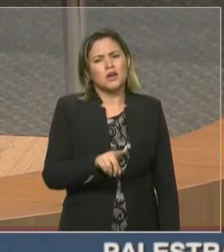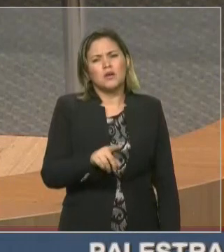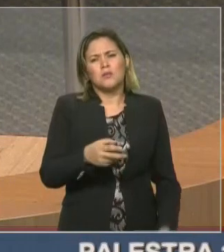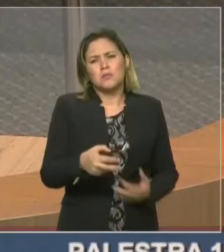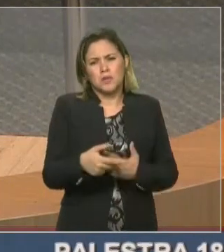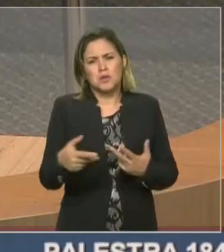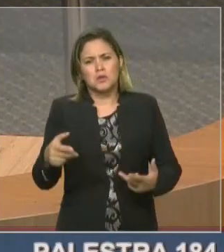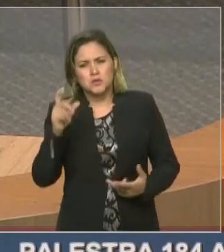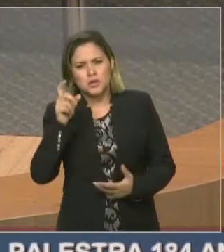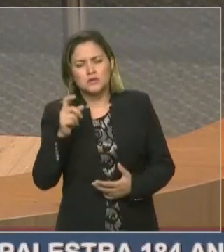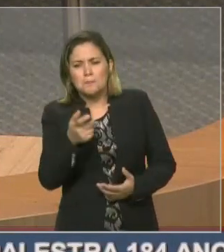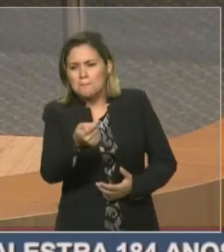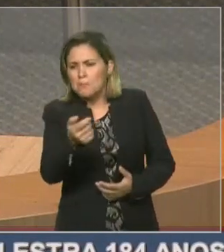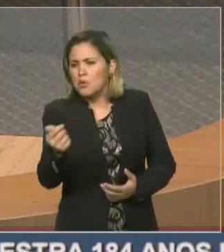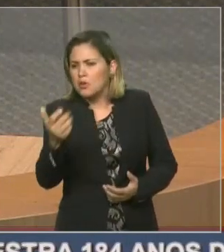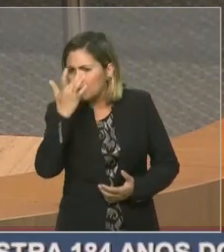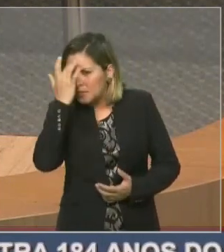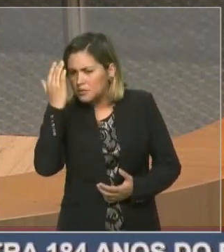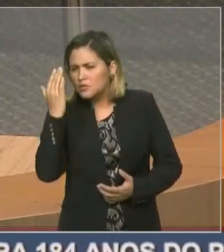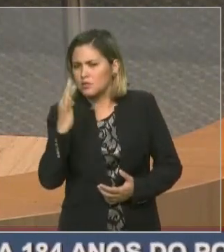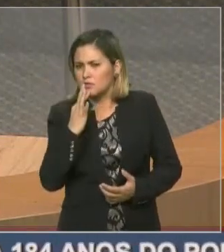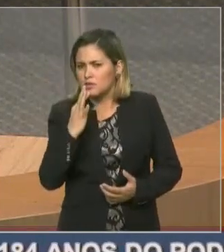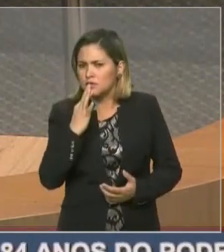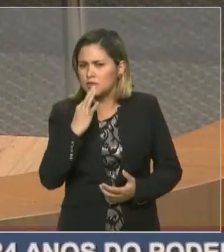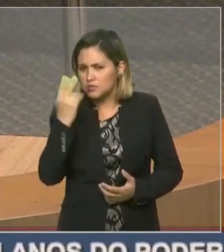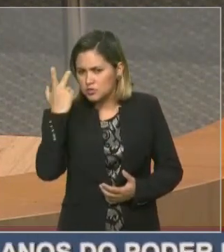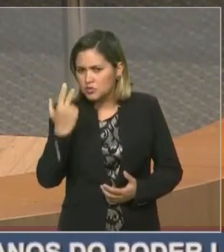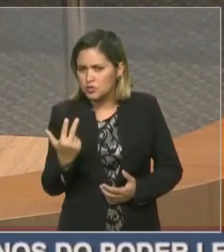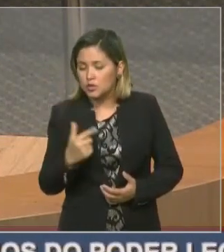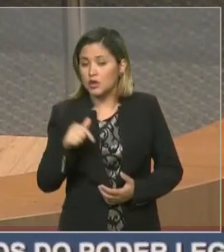interessam. O Maranhão